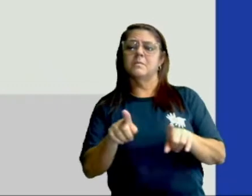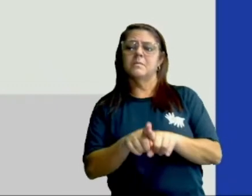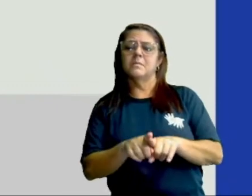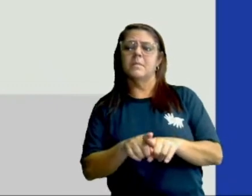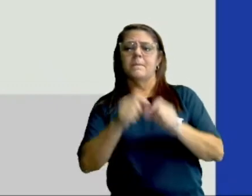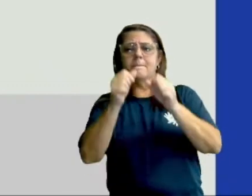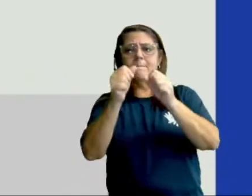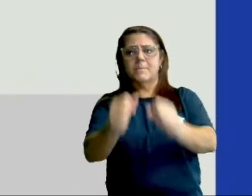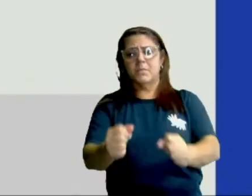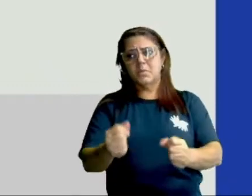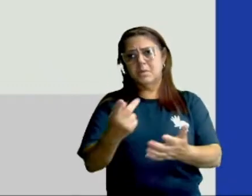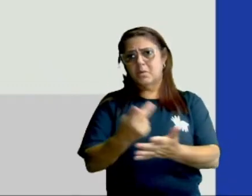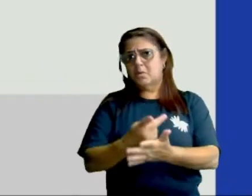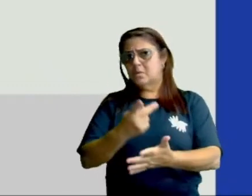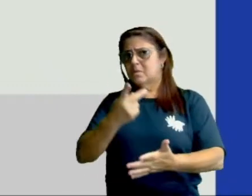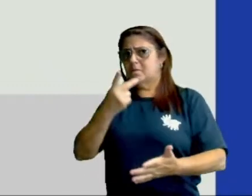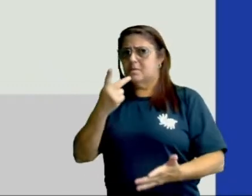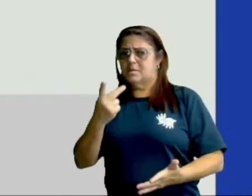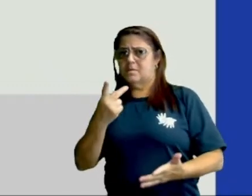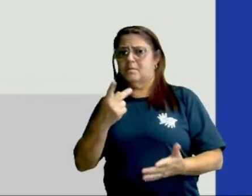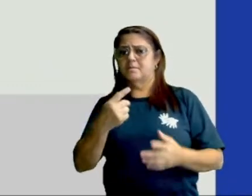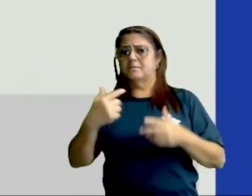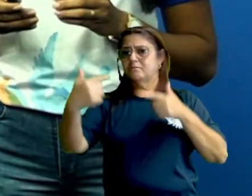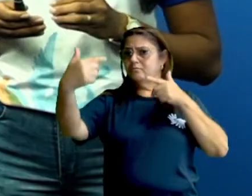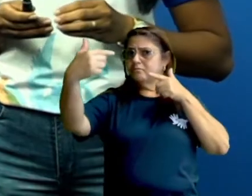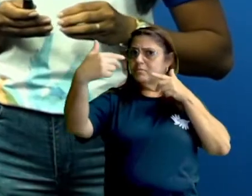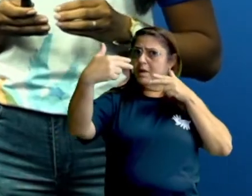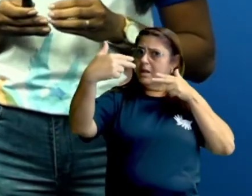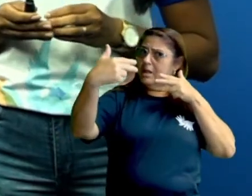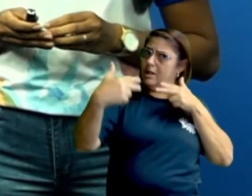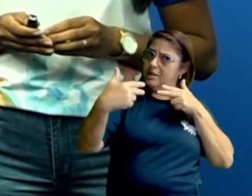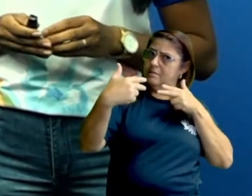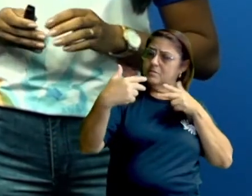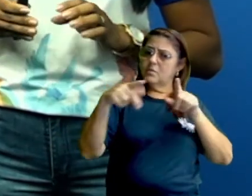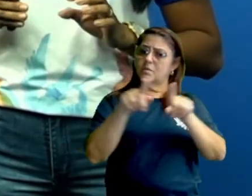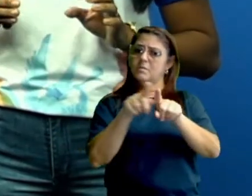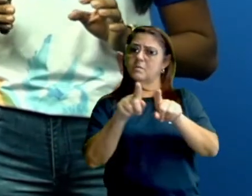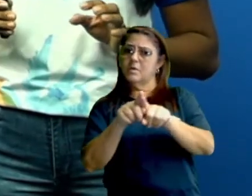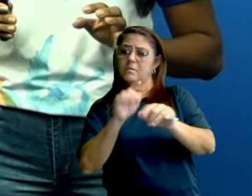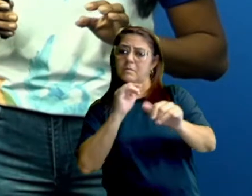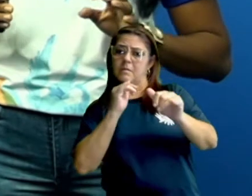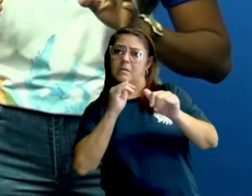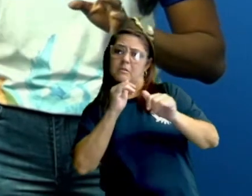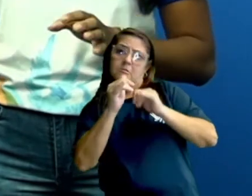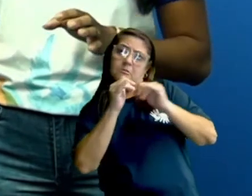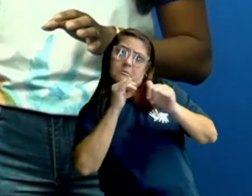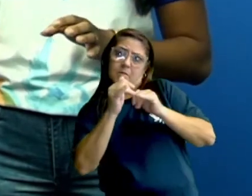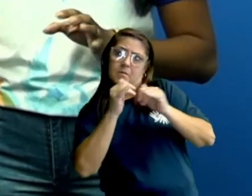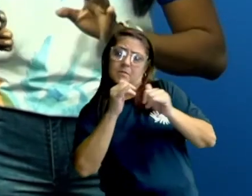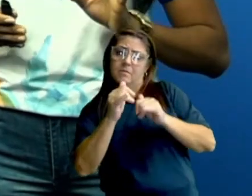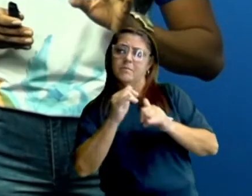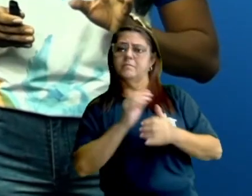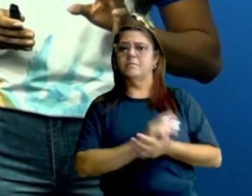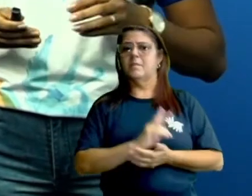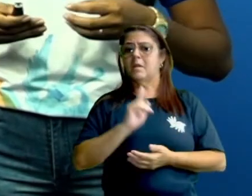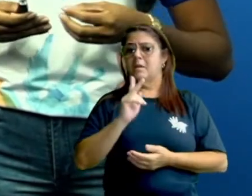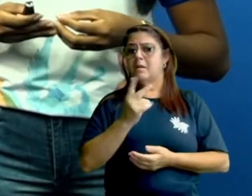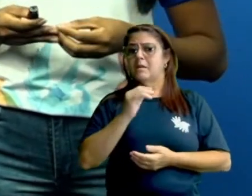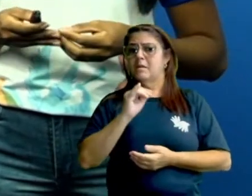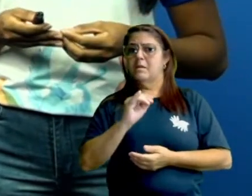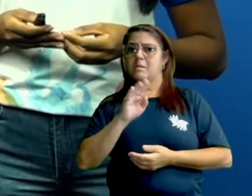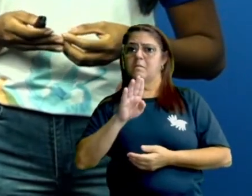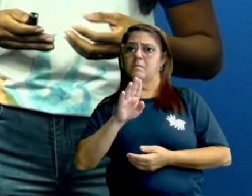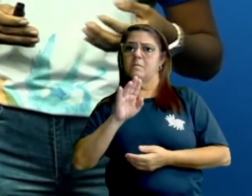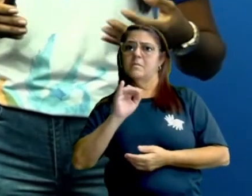ela pode acontecer de forma híbrida, nesses textos aí digitais. E o que seria essa forma híbrida? Gente, é